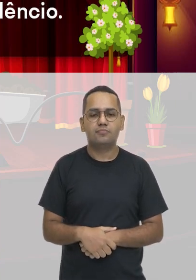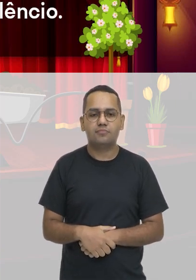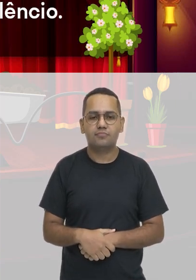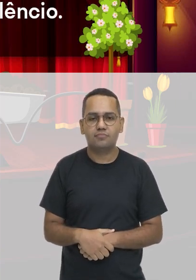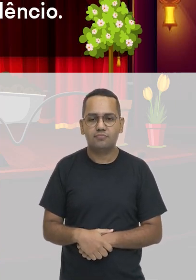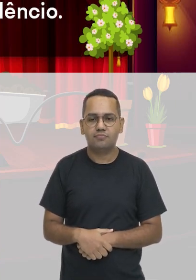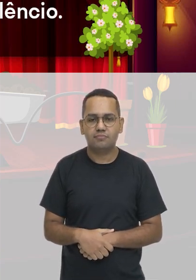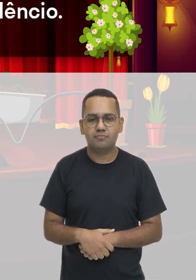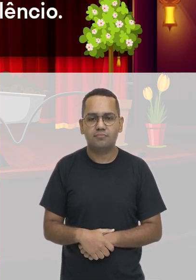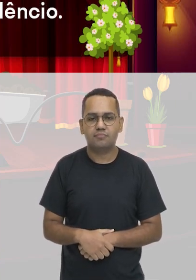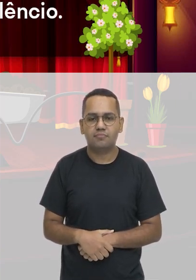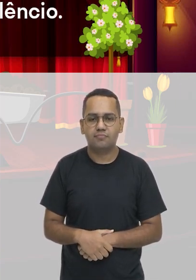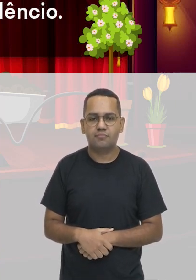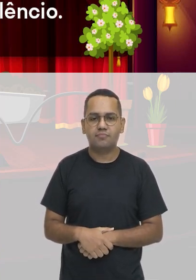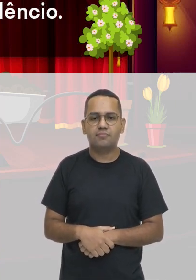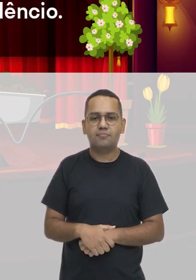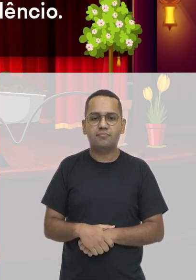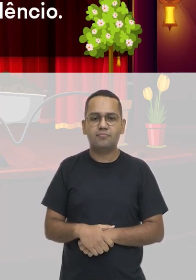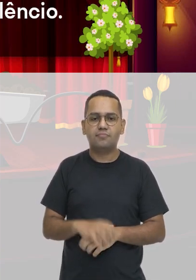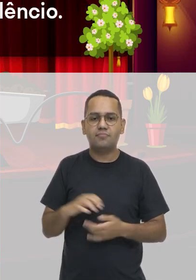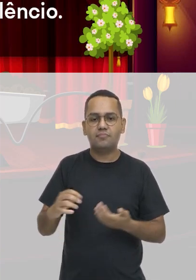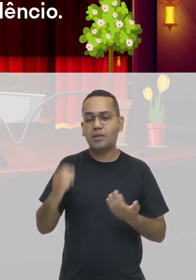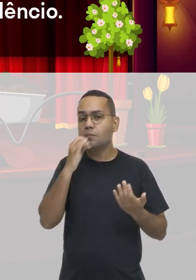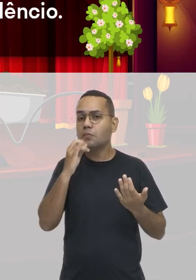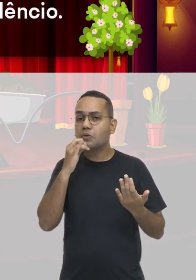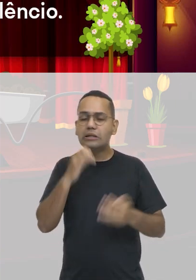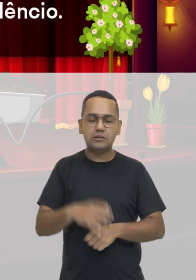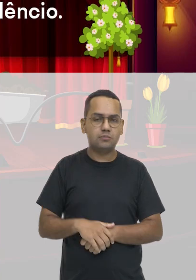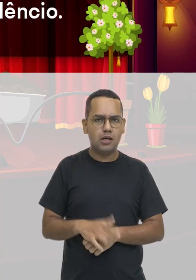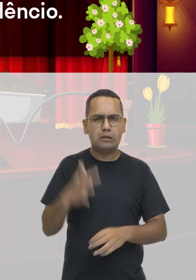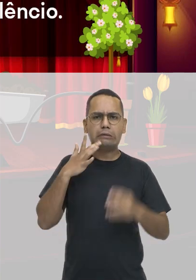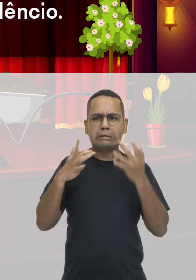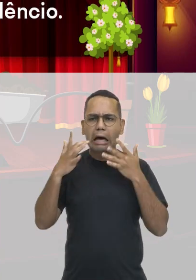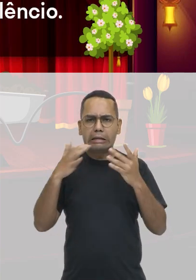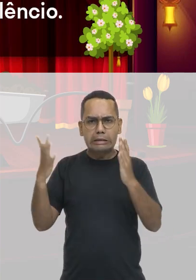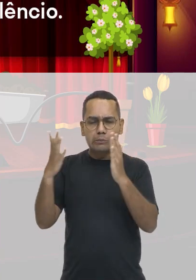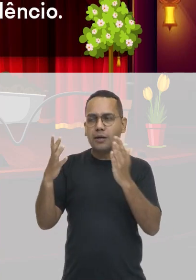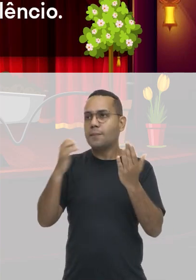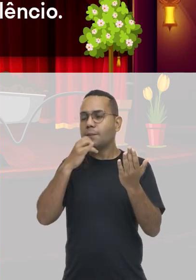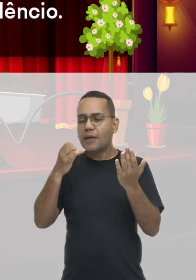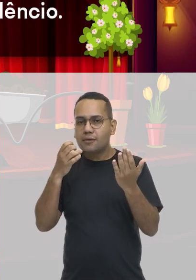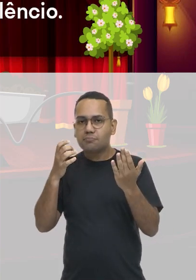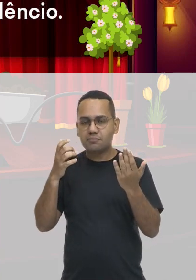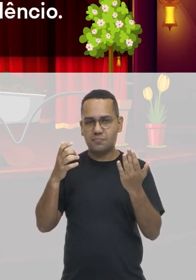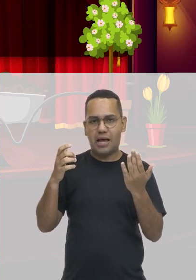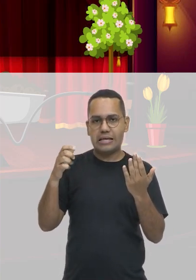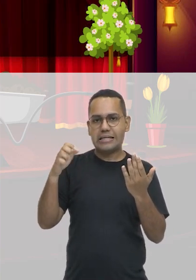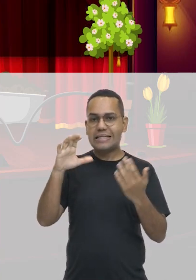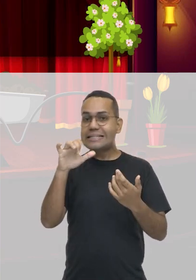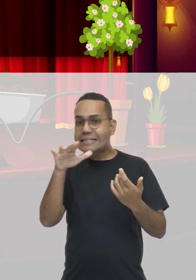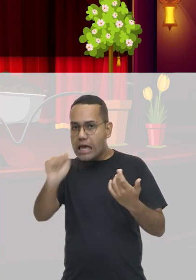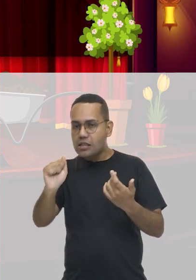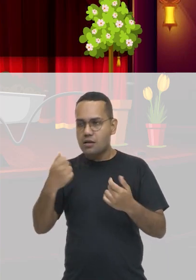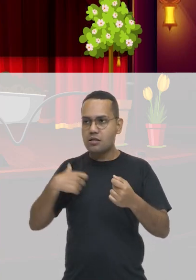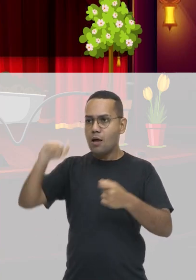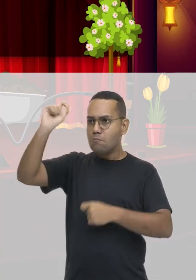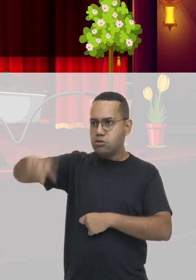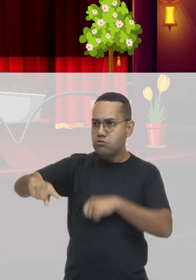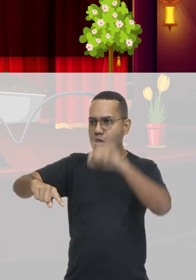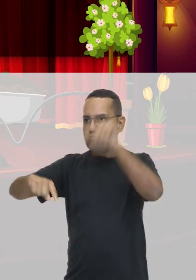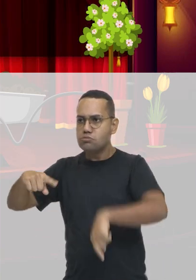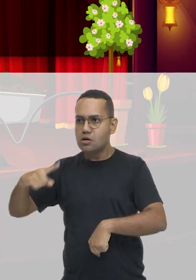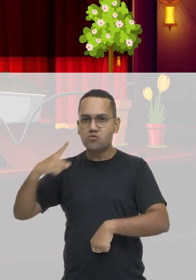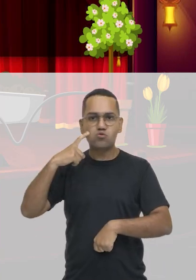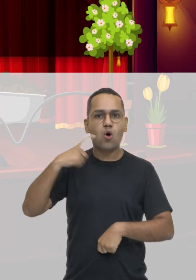Então, pode criar, que ia chover, então tem todos a sonoplastia, ela trabalha com isso, certo?